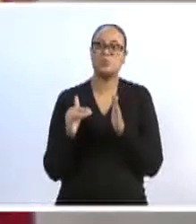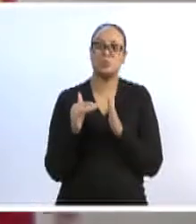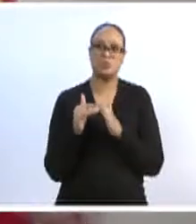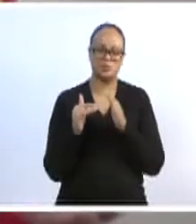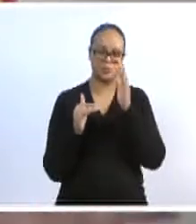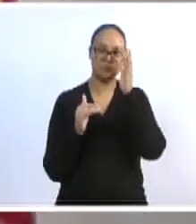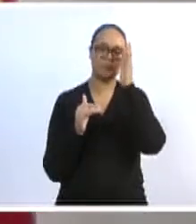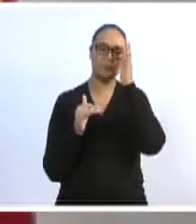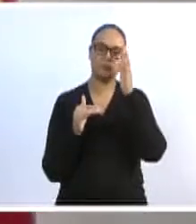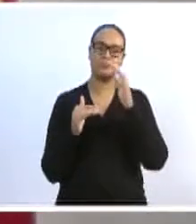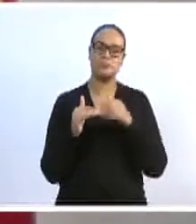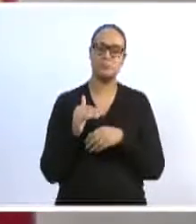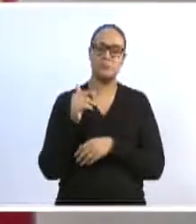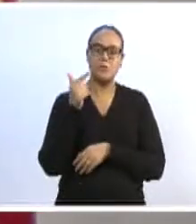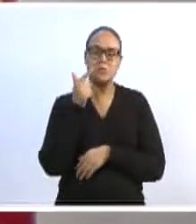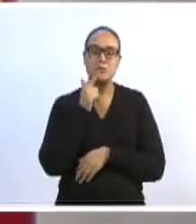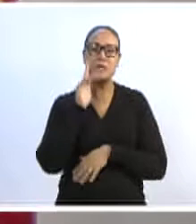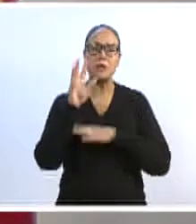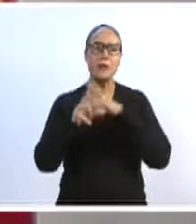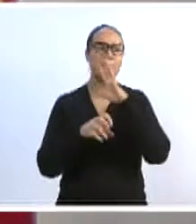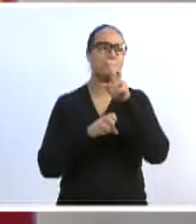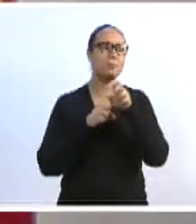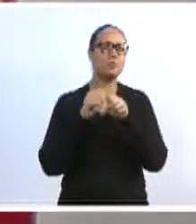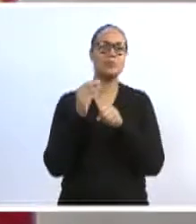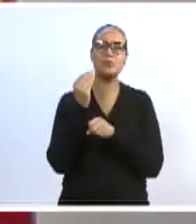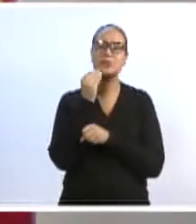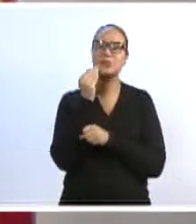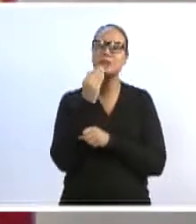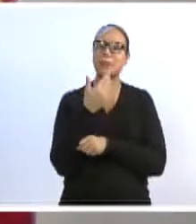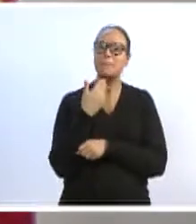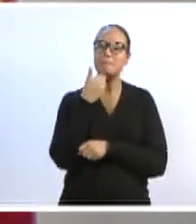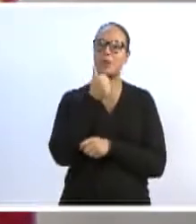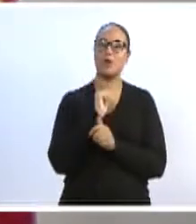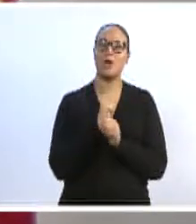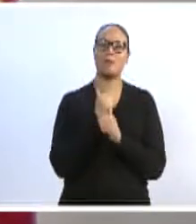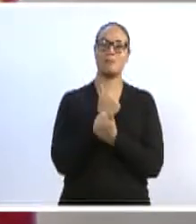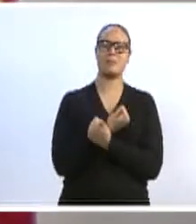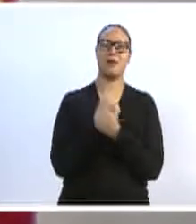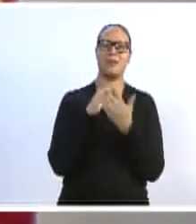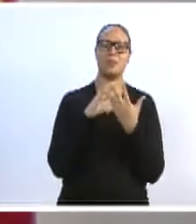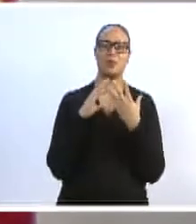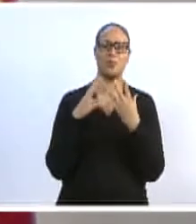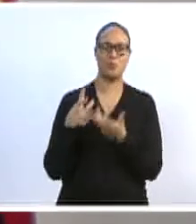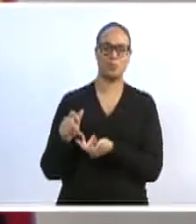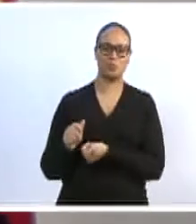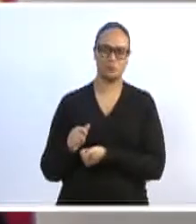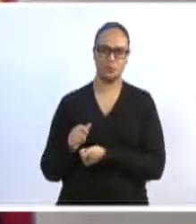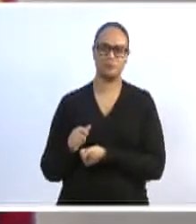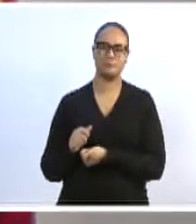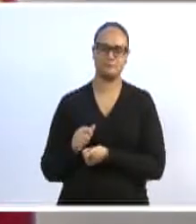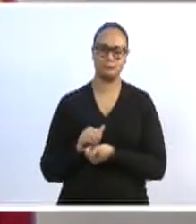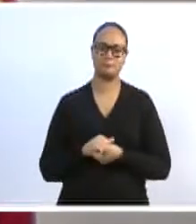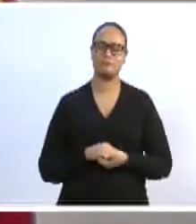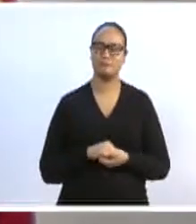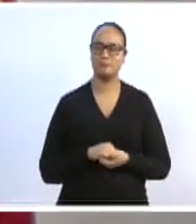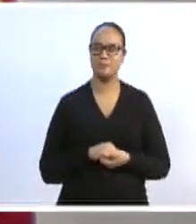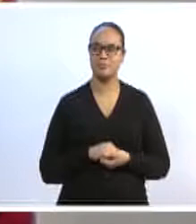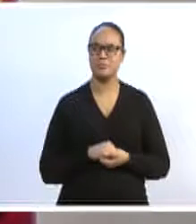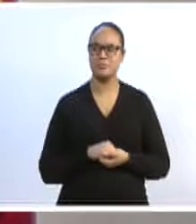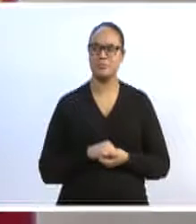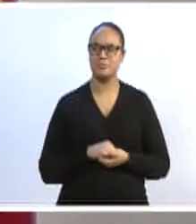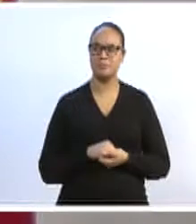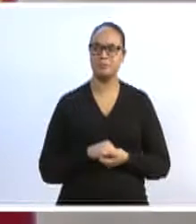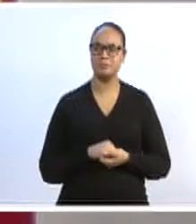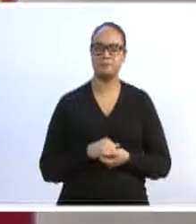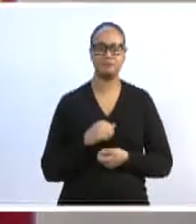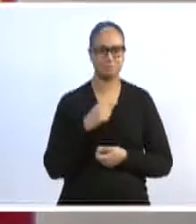de buscar melhor adaptação no mundo em que ele convive e tem uma